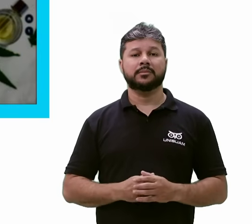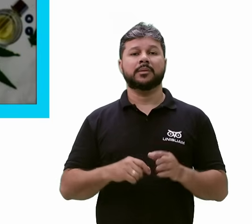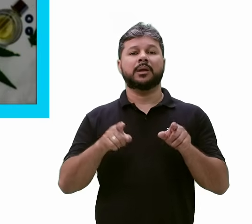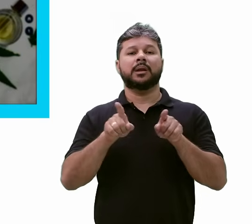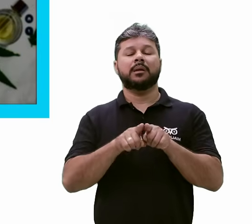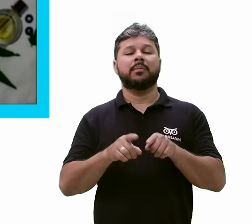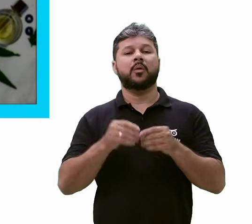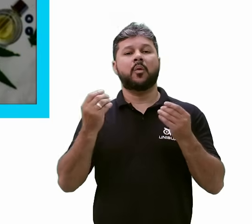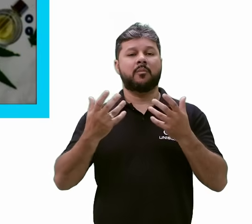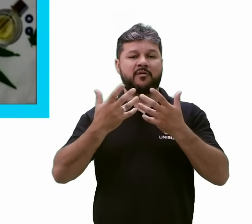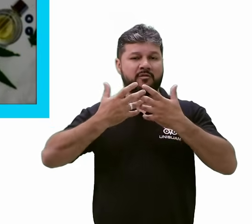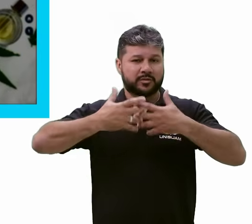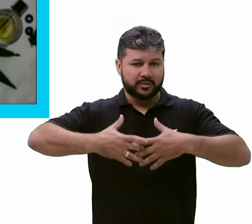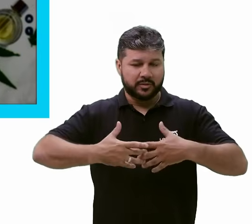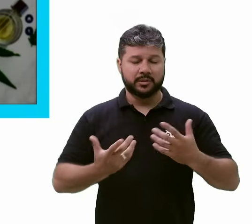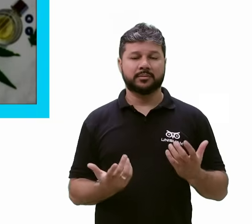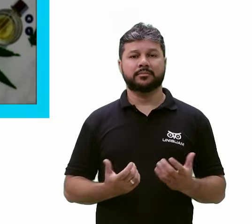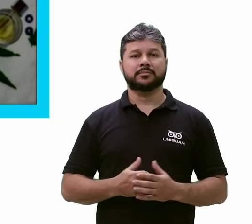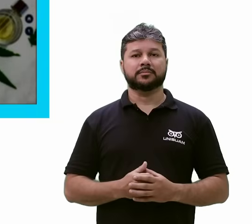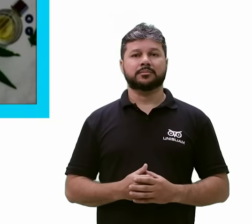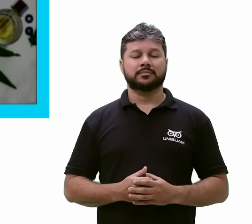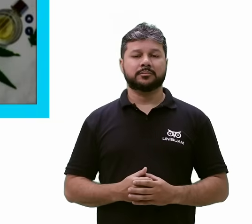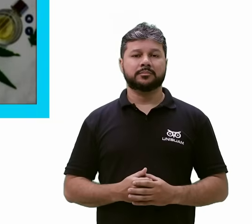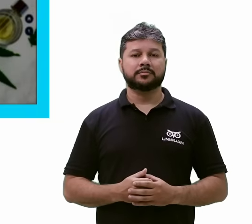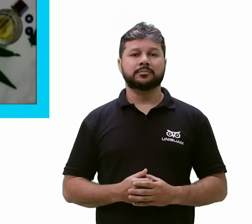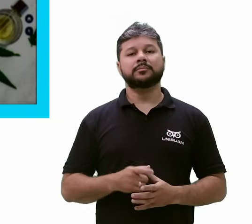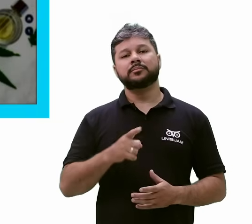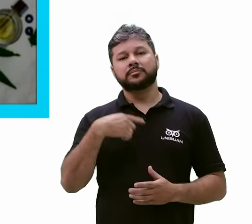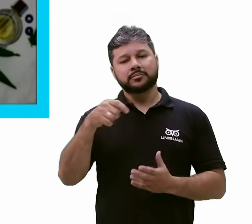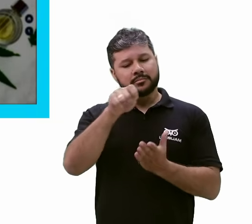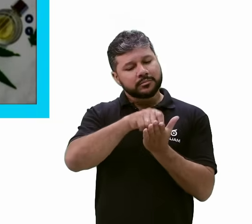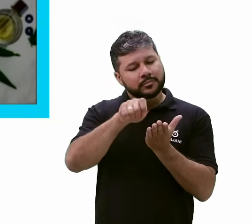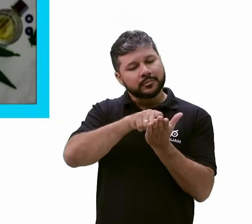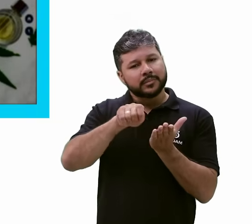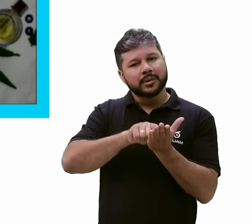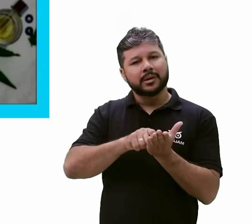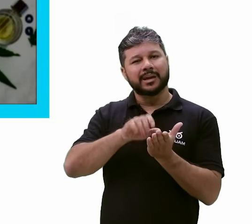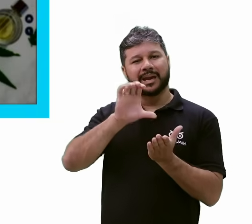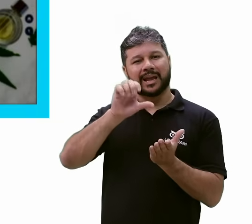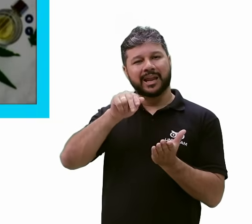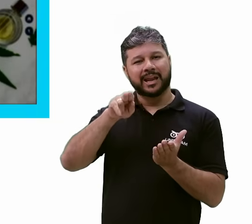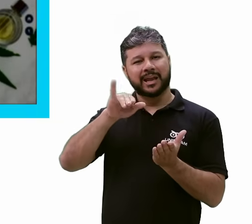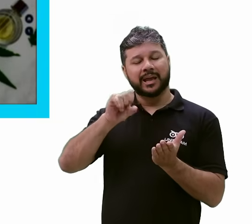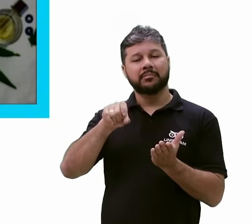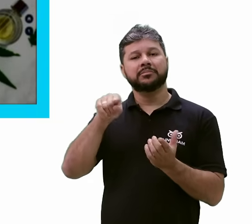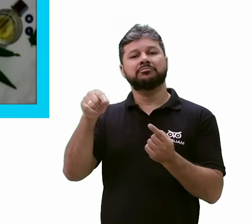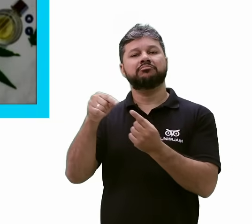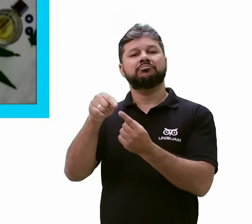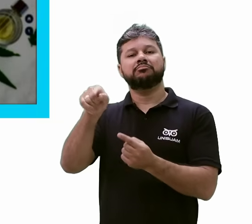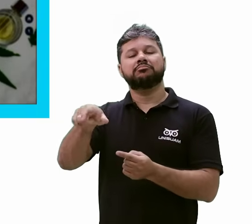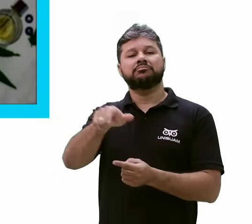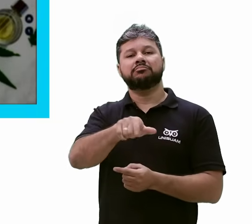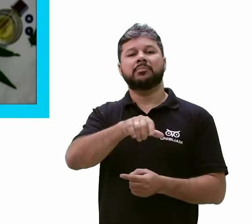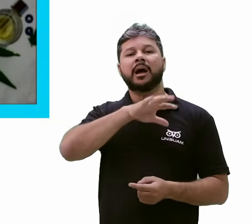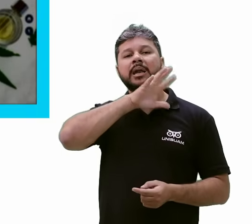E aí, falando para vocês como é que funcionaria para a gente prescrever cannabis em animais.